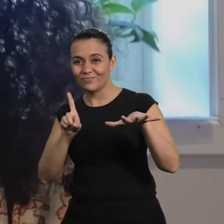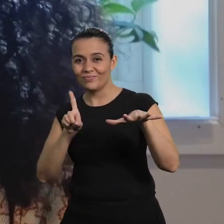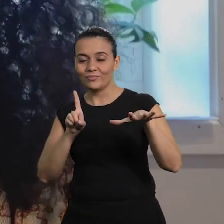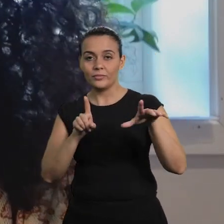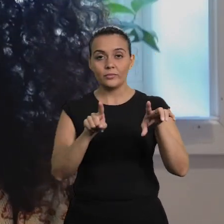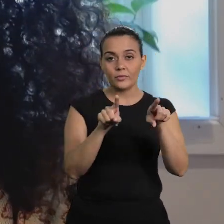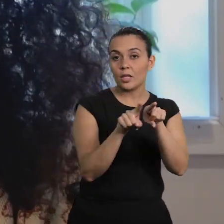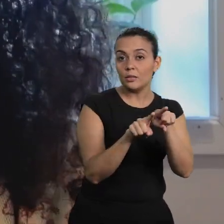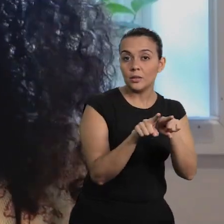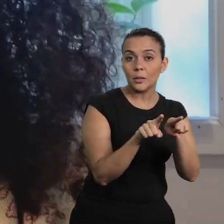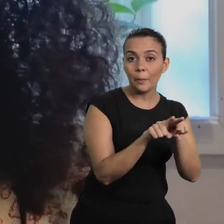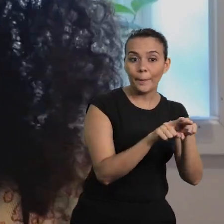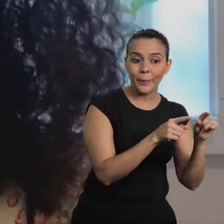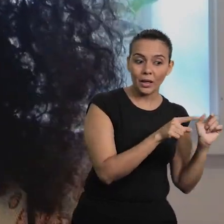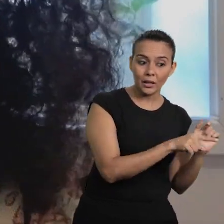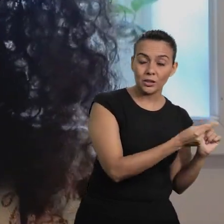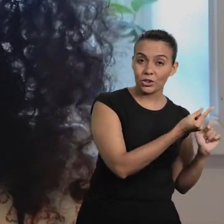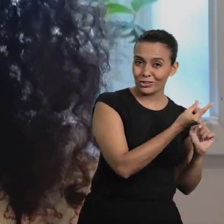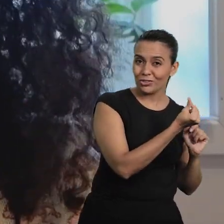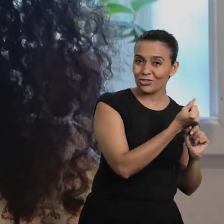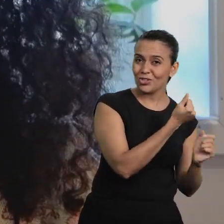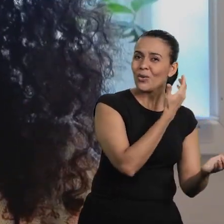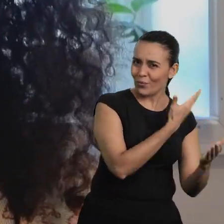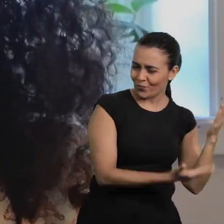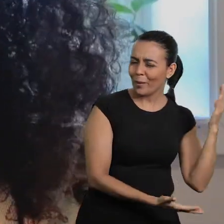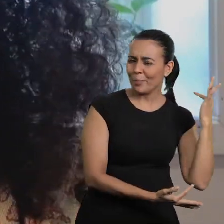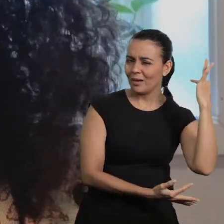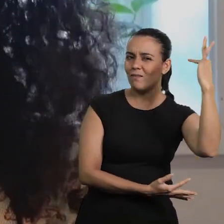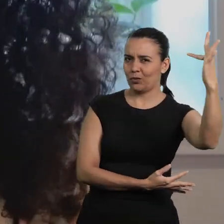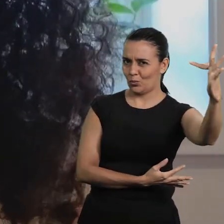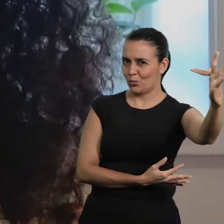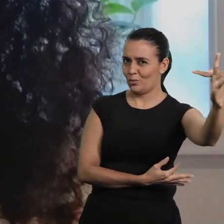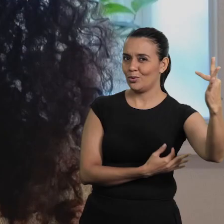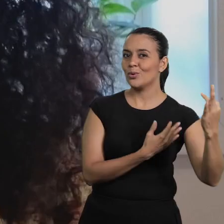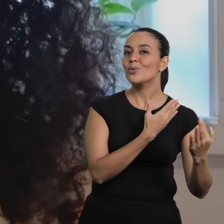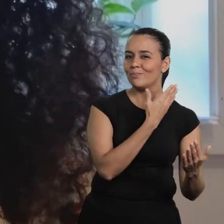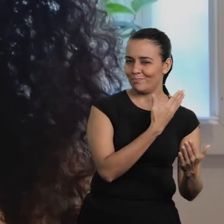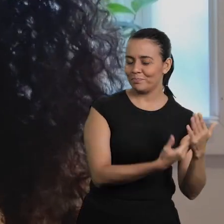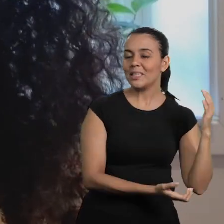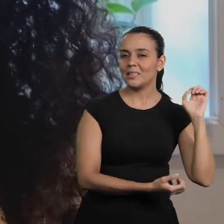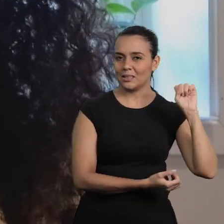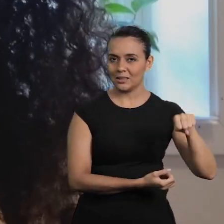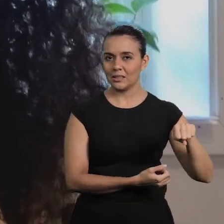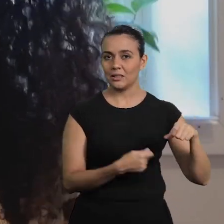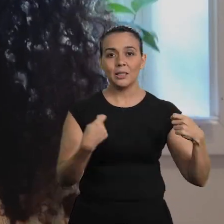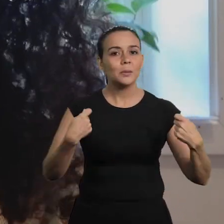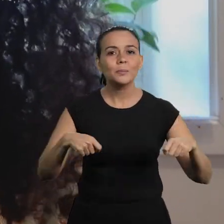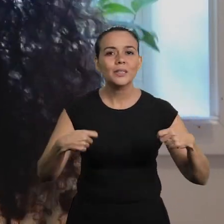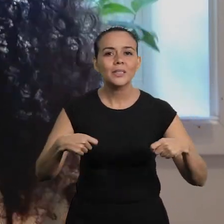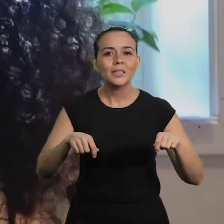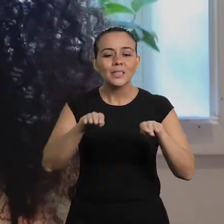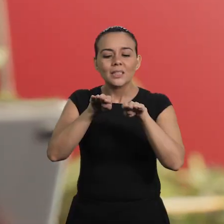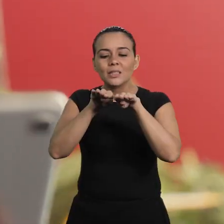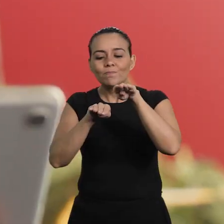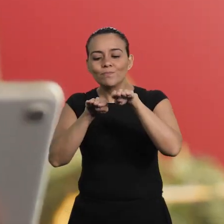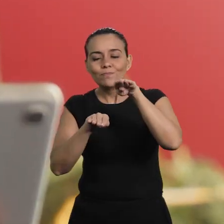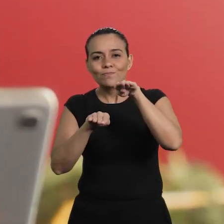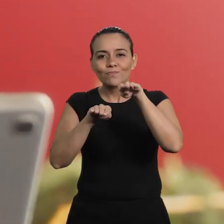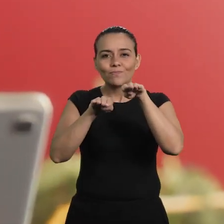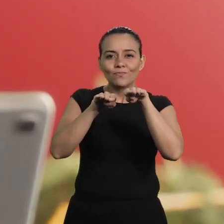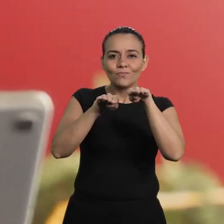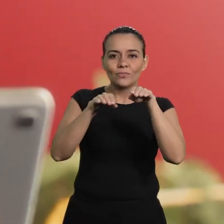também detém o capital. E isso precisa ser visibilizado. Os custos das desigualdades precisam estar aí